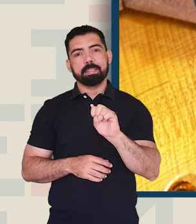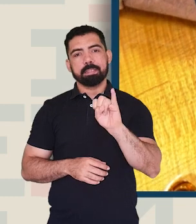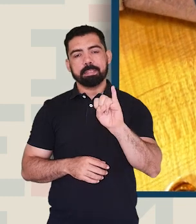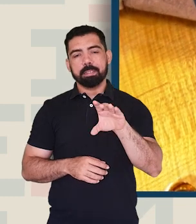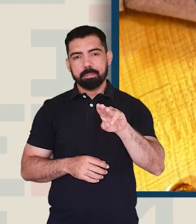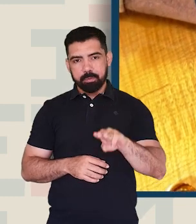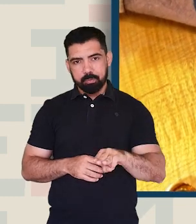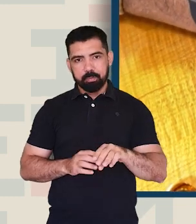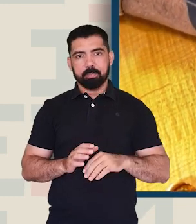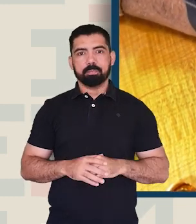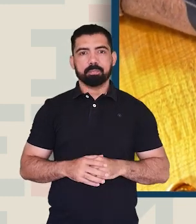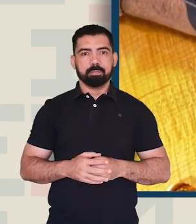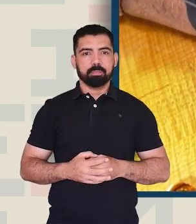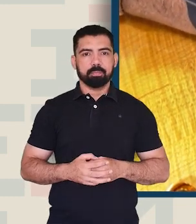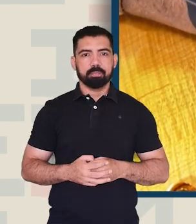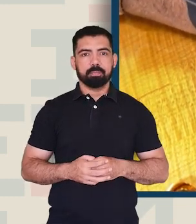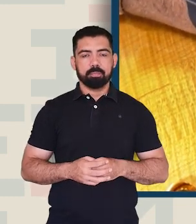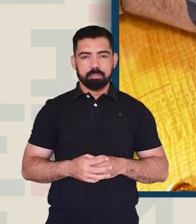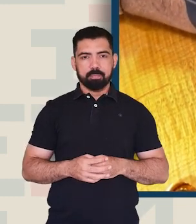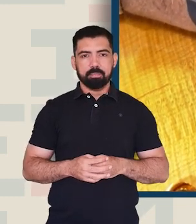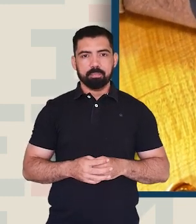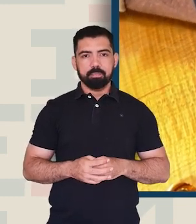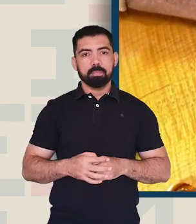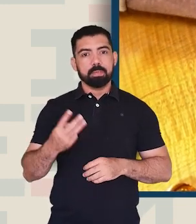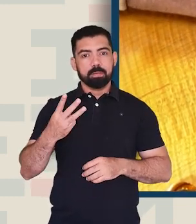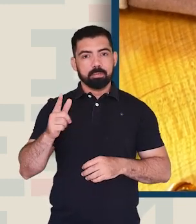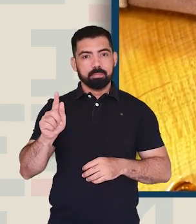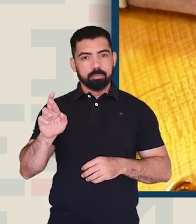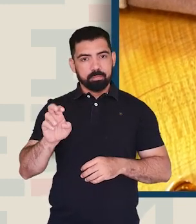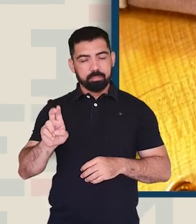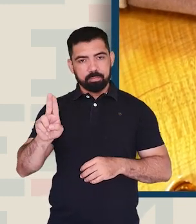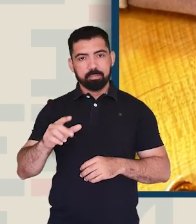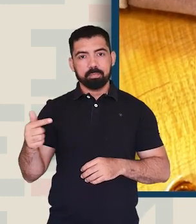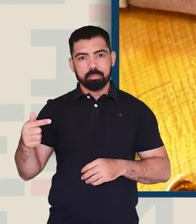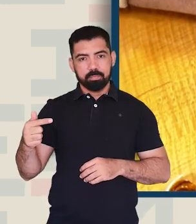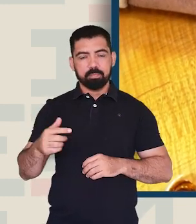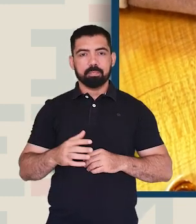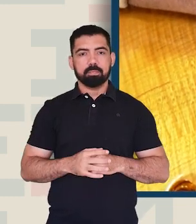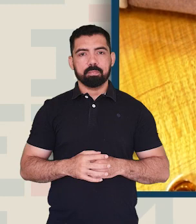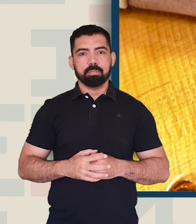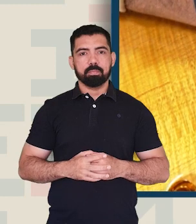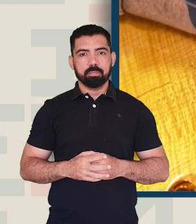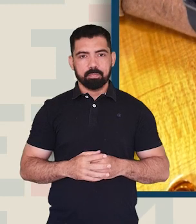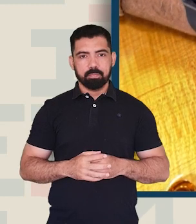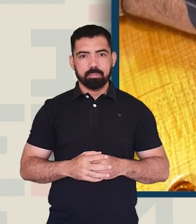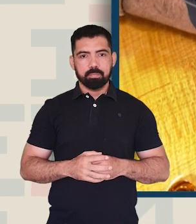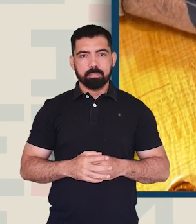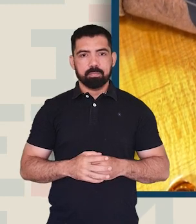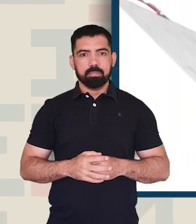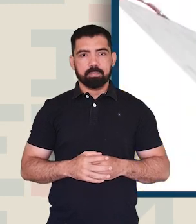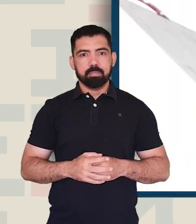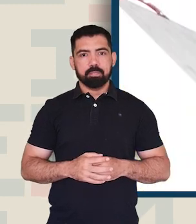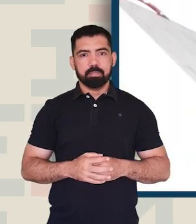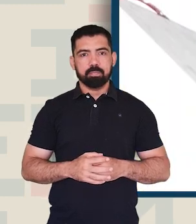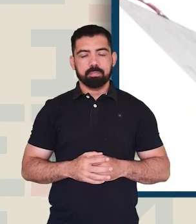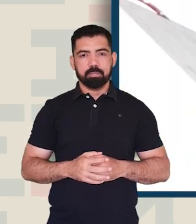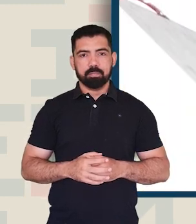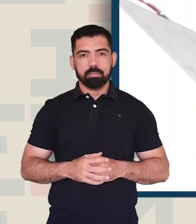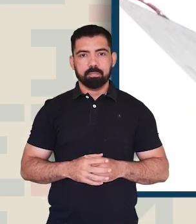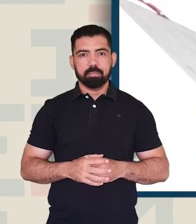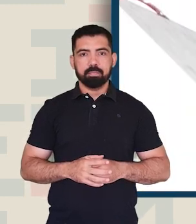menor. Dó sustenido. Terceiro grau. Sétimo grau, Sol sustenido, meio diminuto.